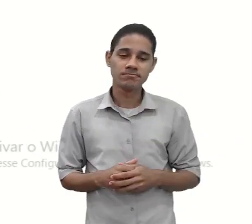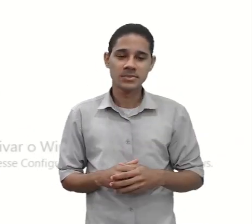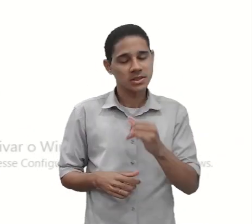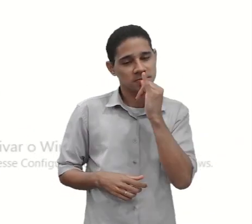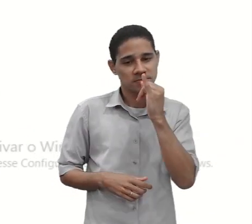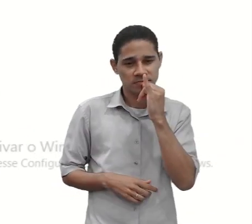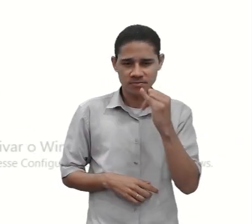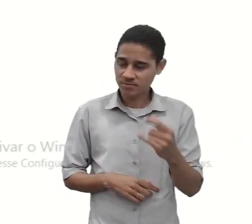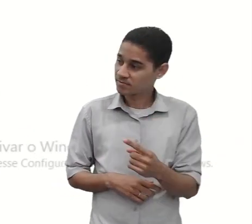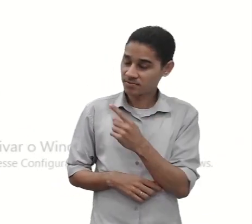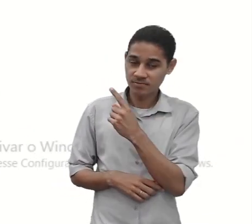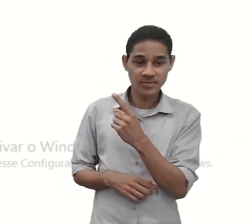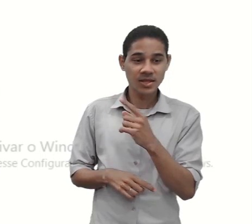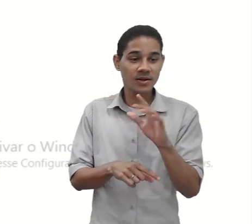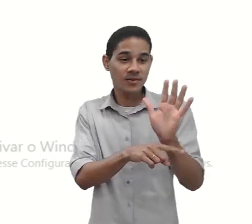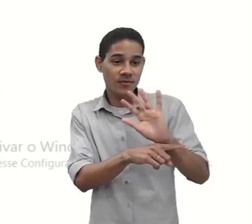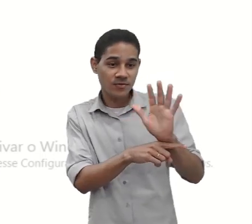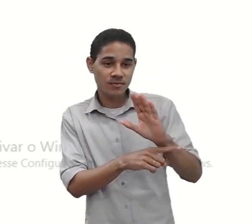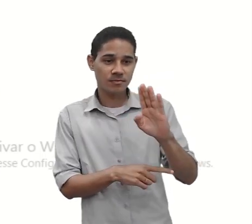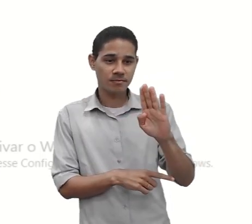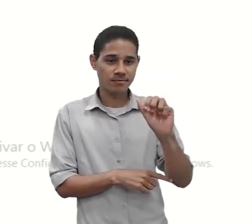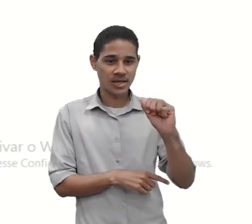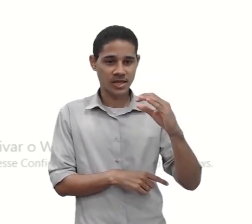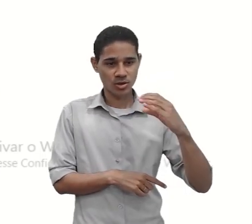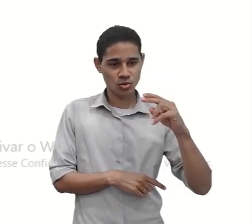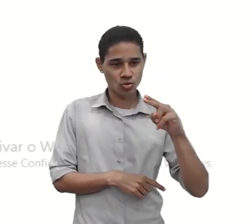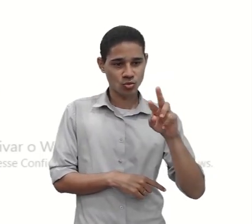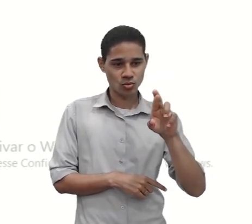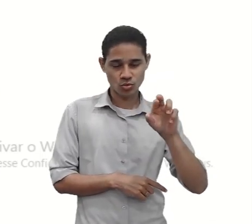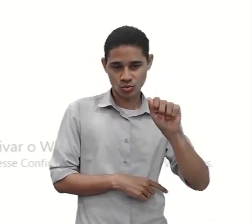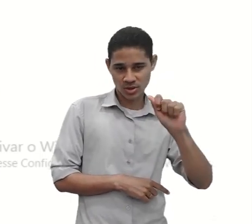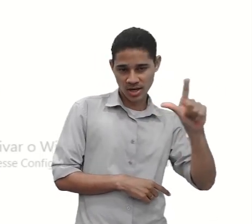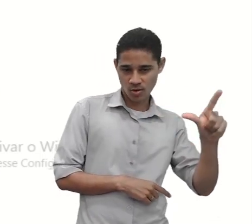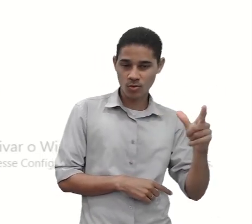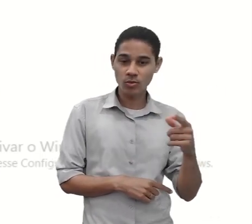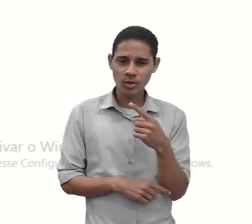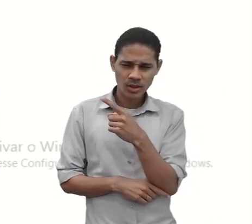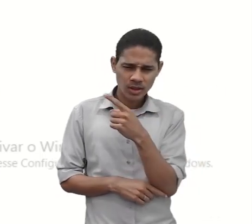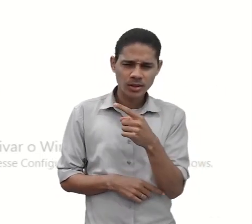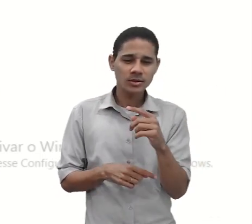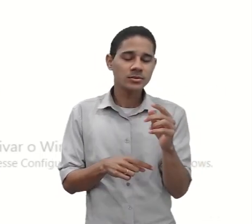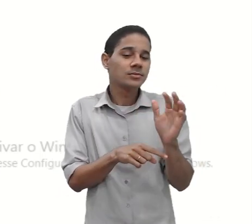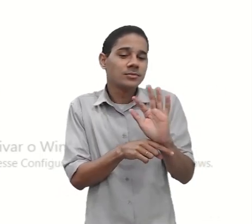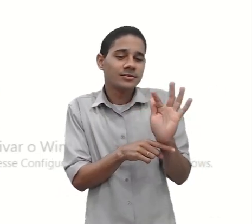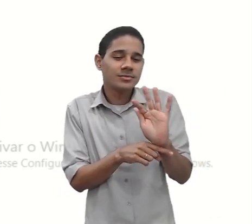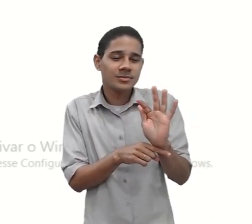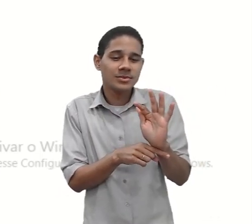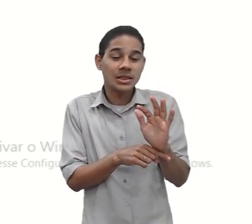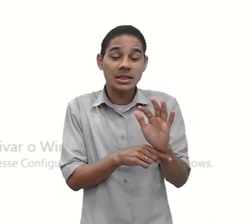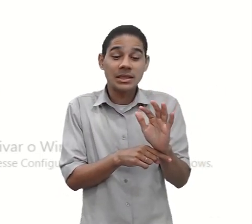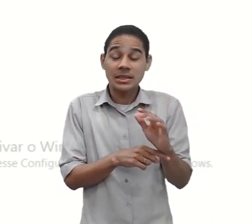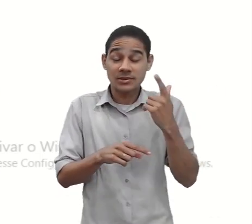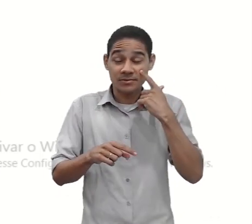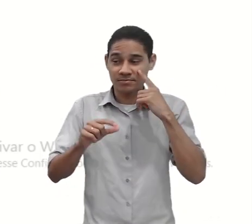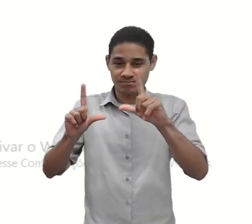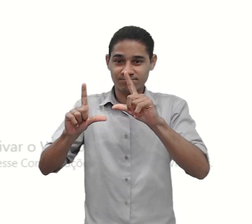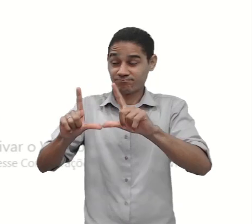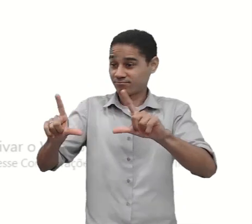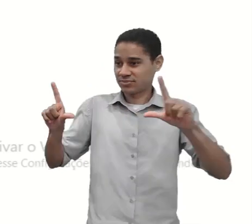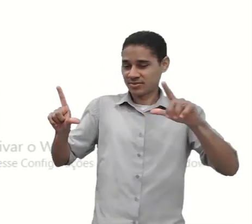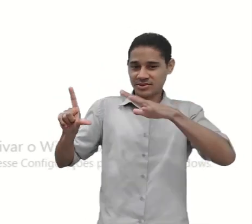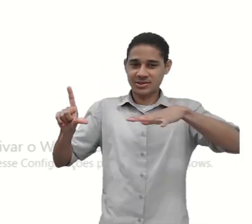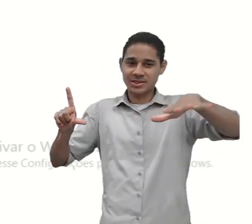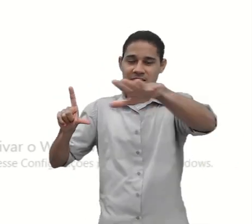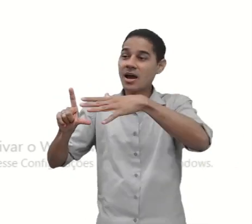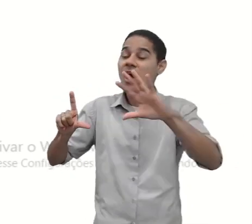trouxe um exemplo da cena do filme Bacurau, de Kleber Mendonça Filho, que é justamente um plano geral, onde faz a descrição do